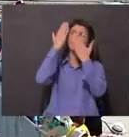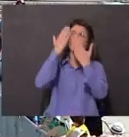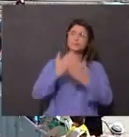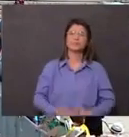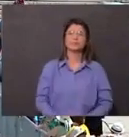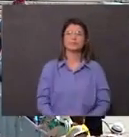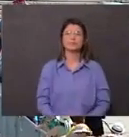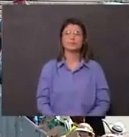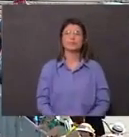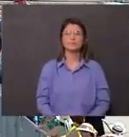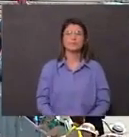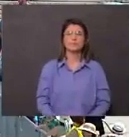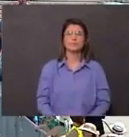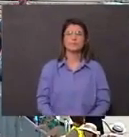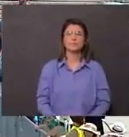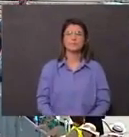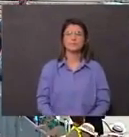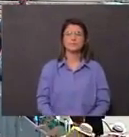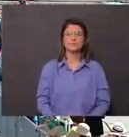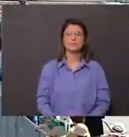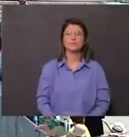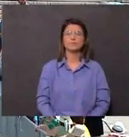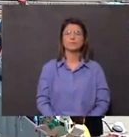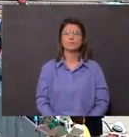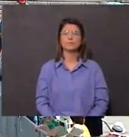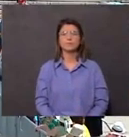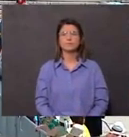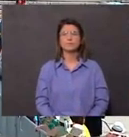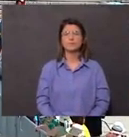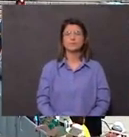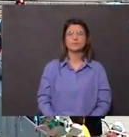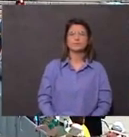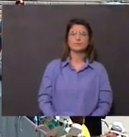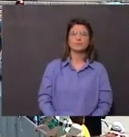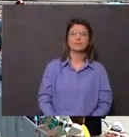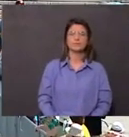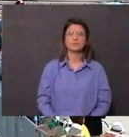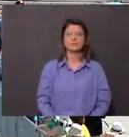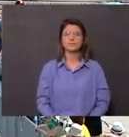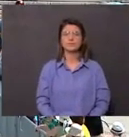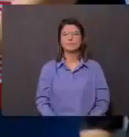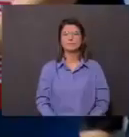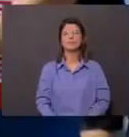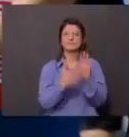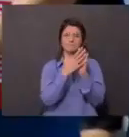agamus, Domino Deo nostro.